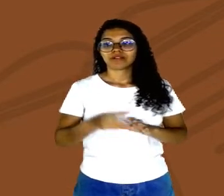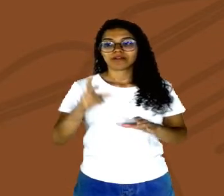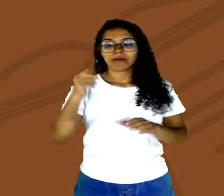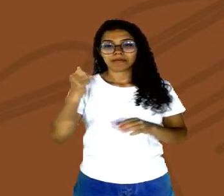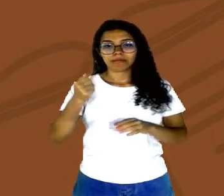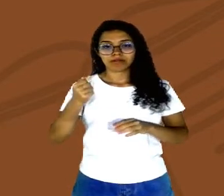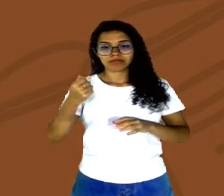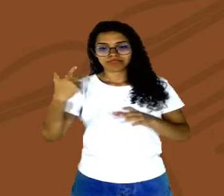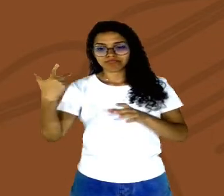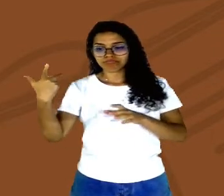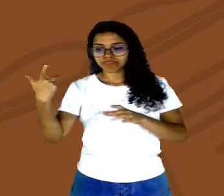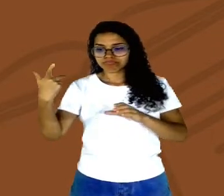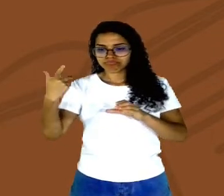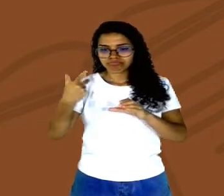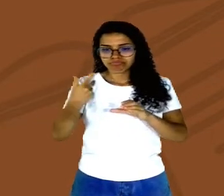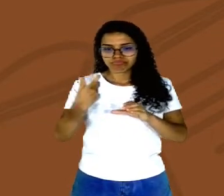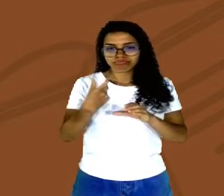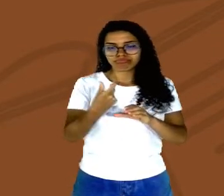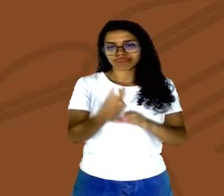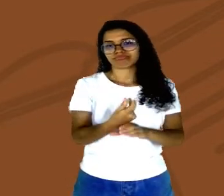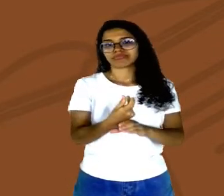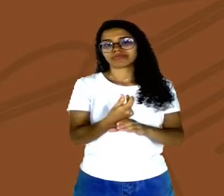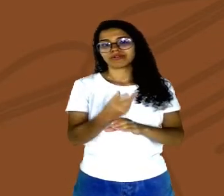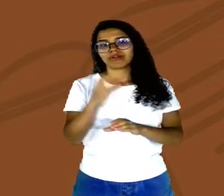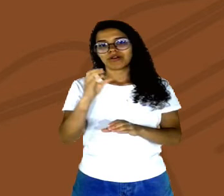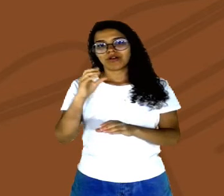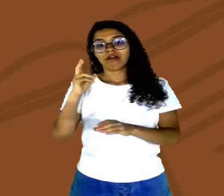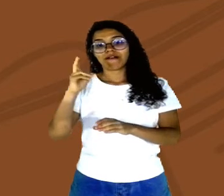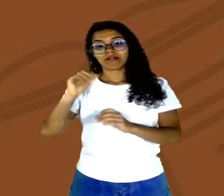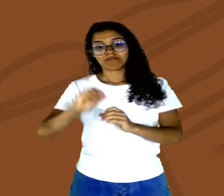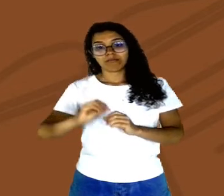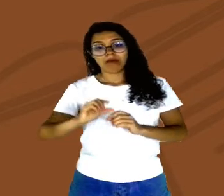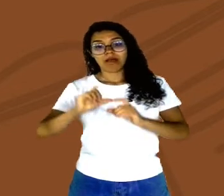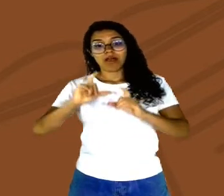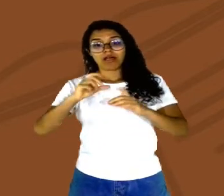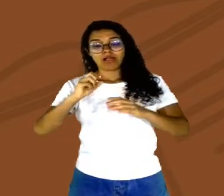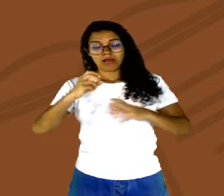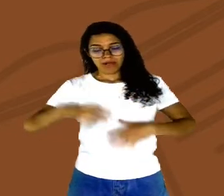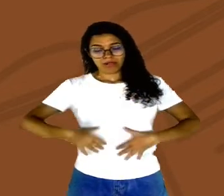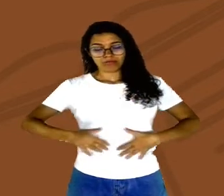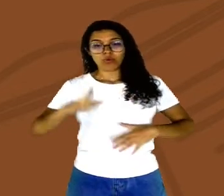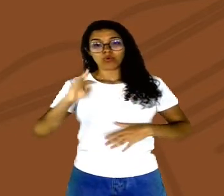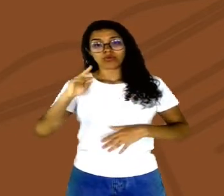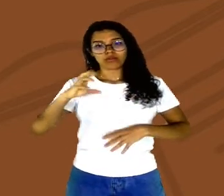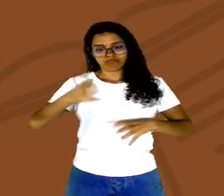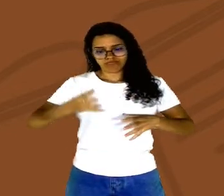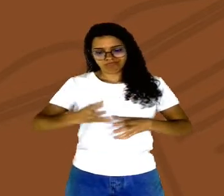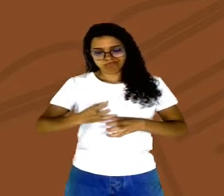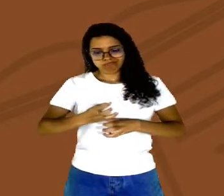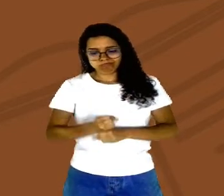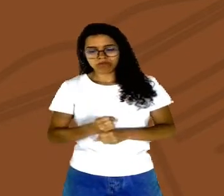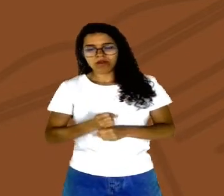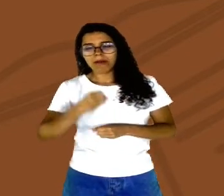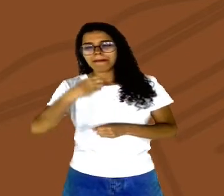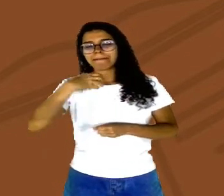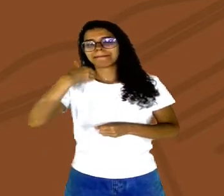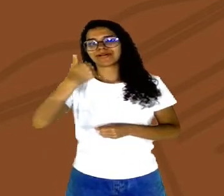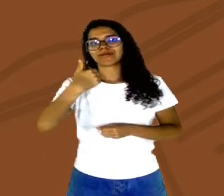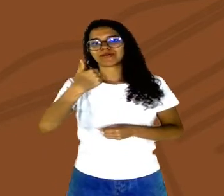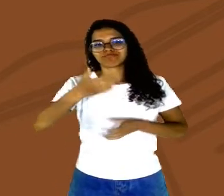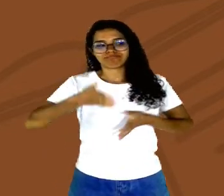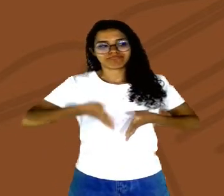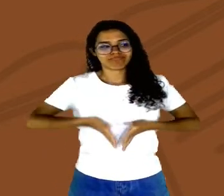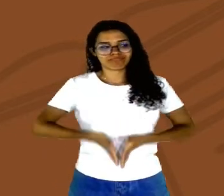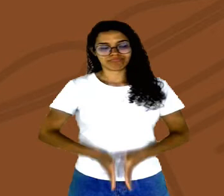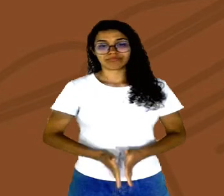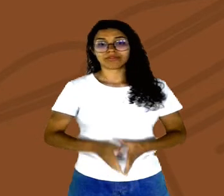aplicaçãozinha lá de ocitocina e vai aumentar aí essa questão aí da contração do útero, facilitando o parto. Isso também acontece com os